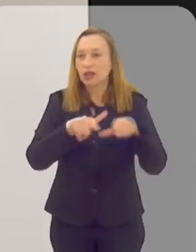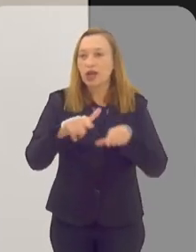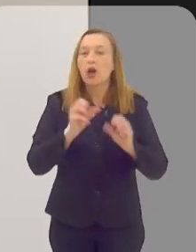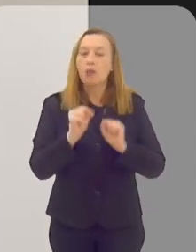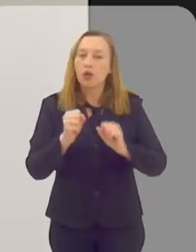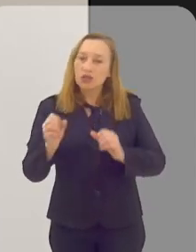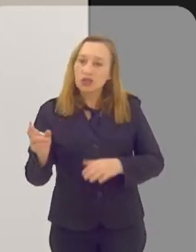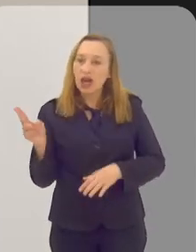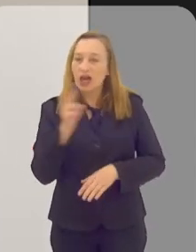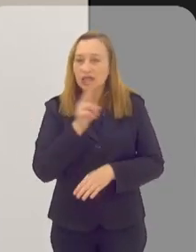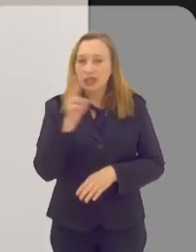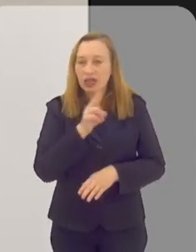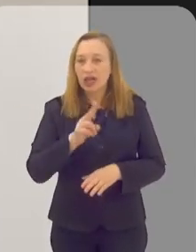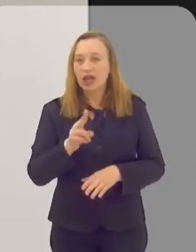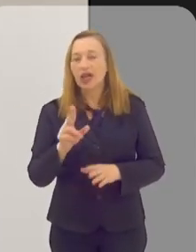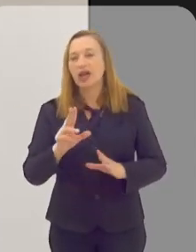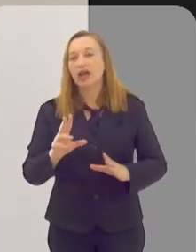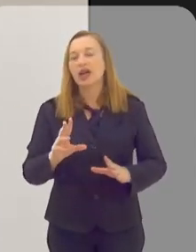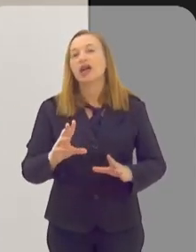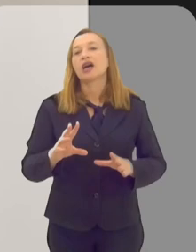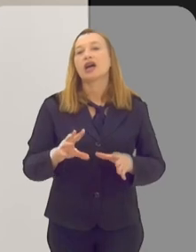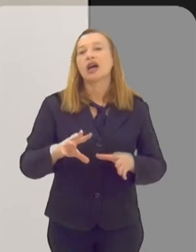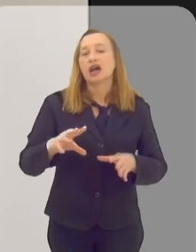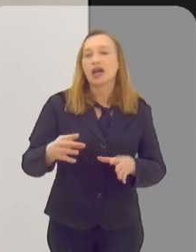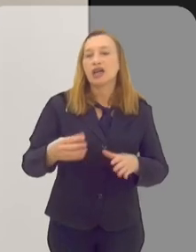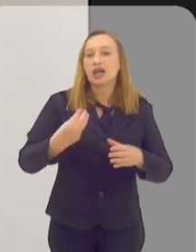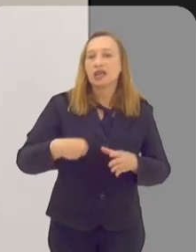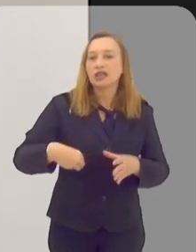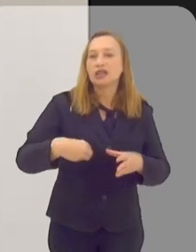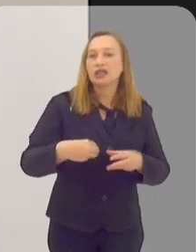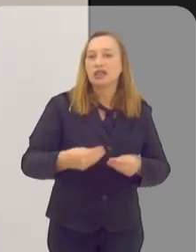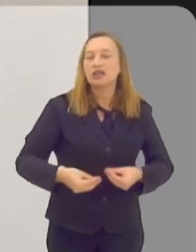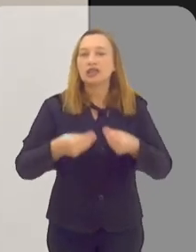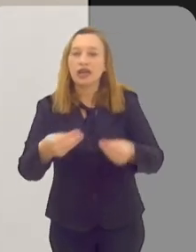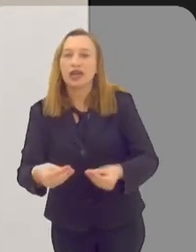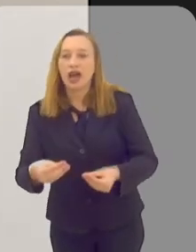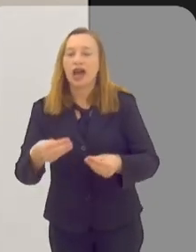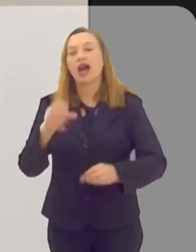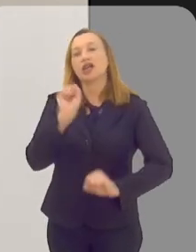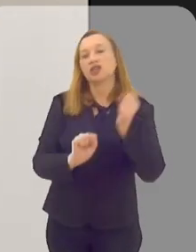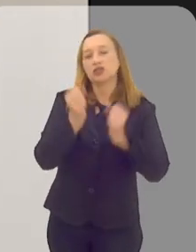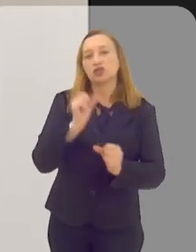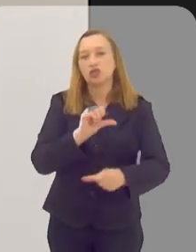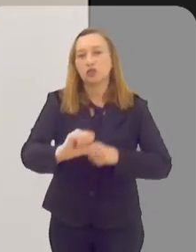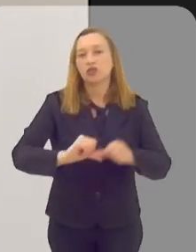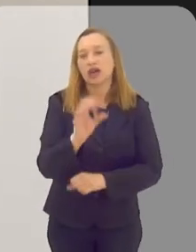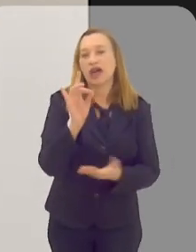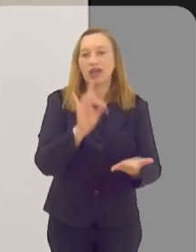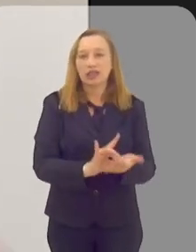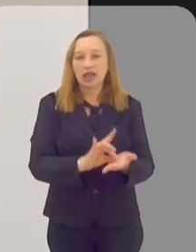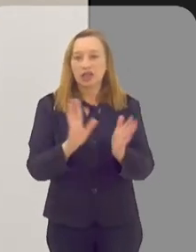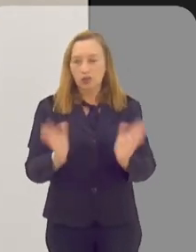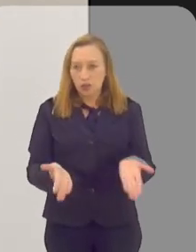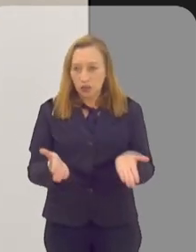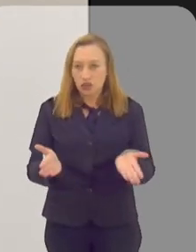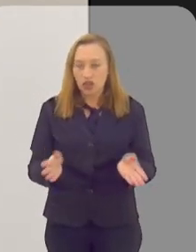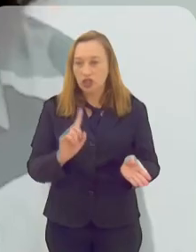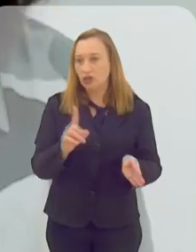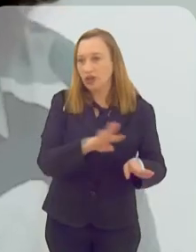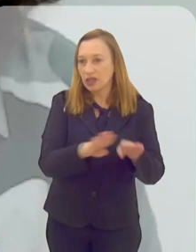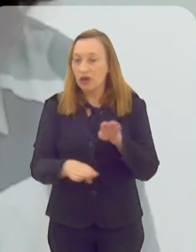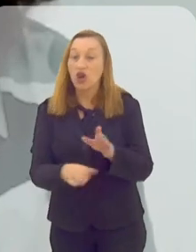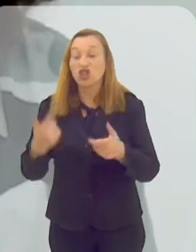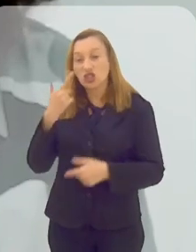diferenciado para que a gente possa acelerar a participação, entregar isso para as indústrias e mudar essa realidade hoje que não é de igualdade.